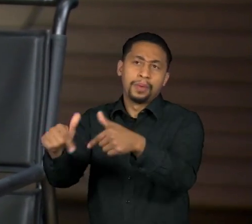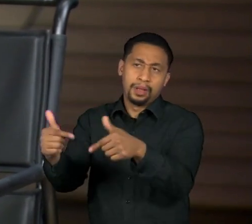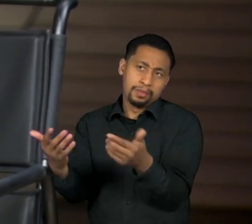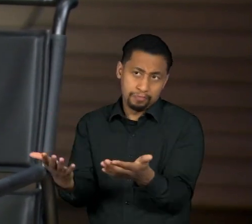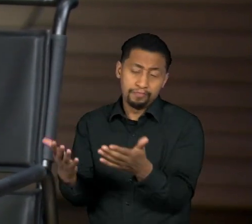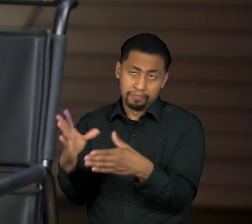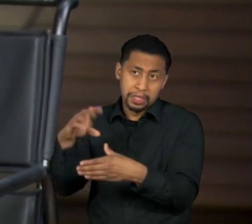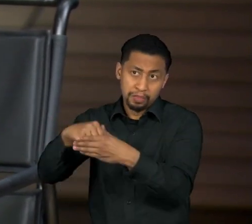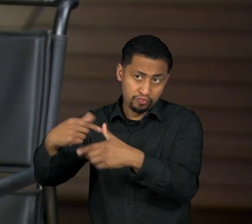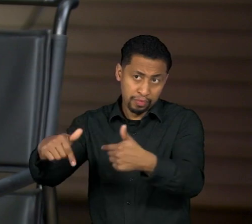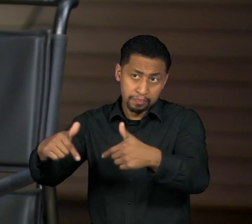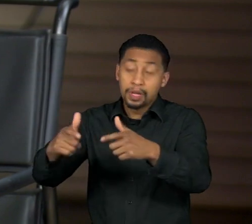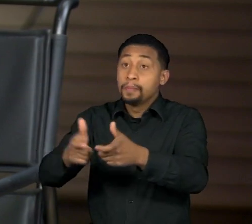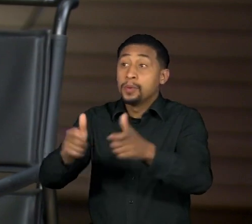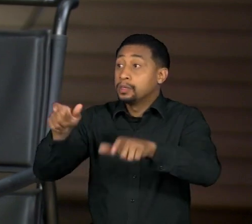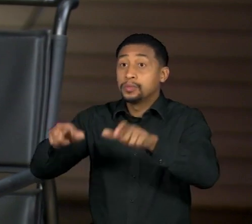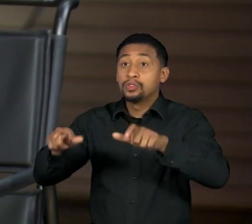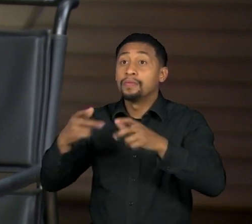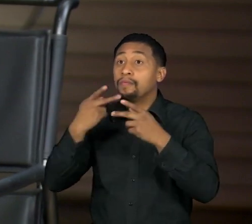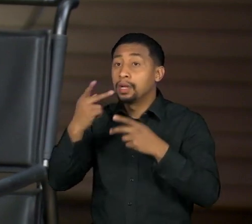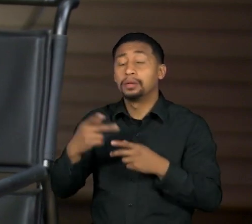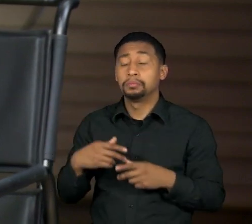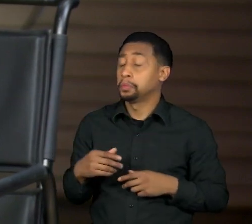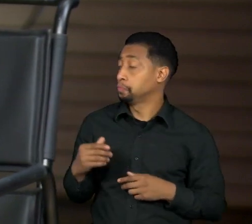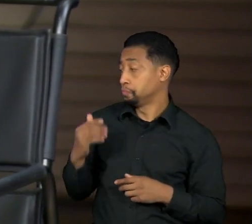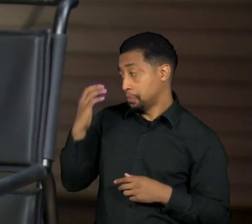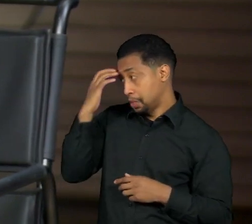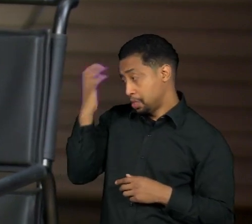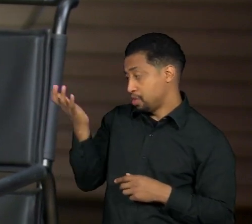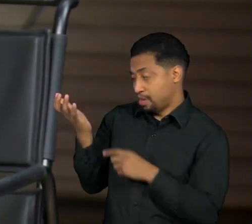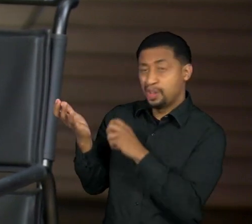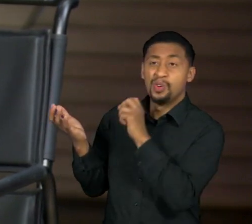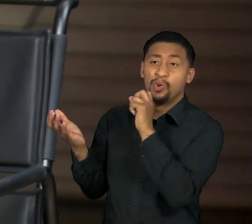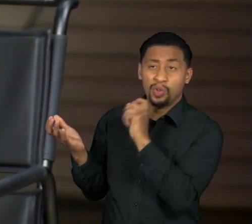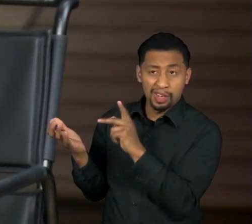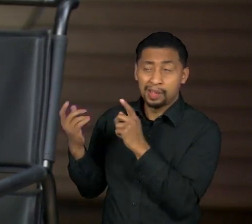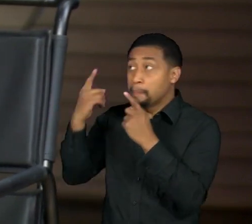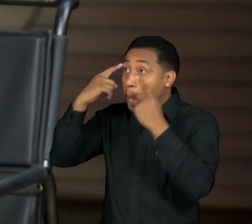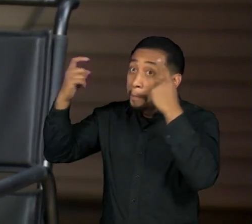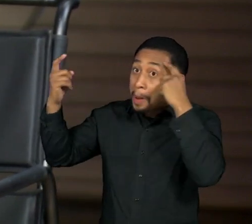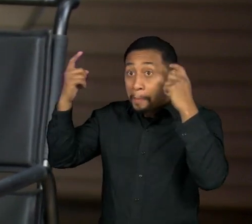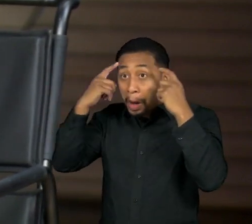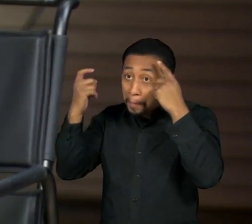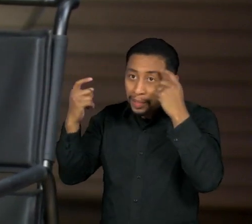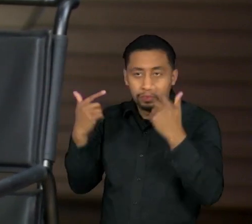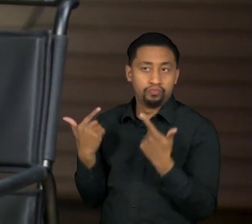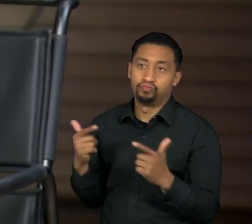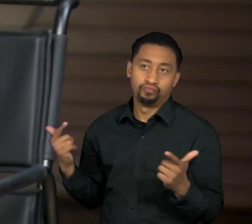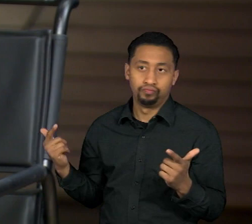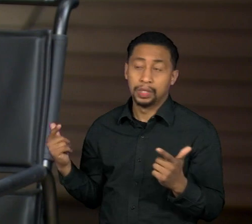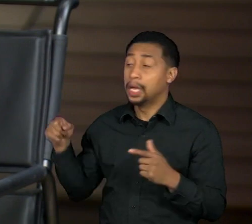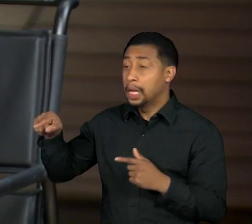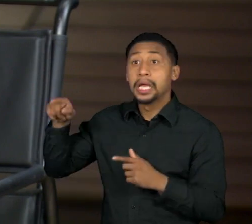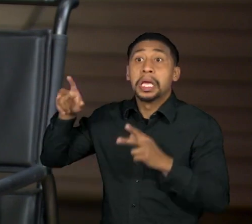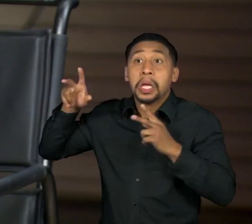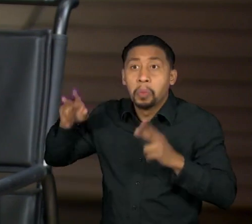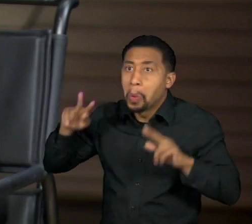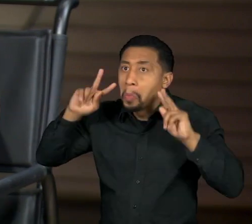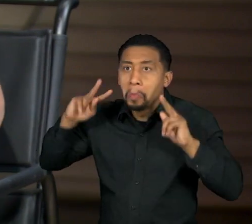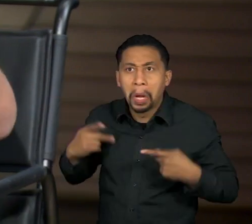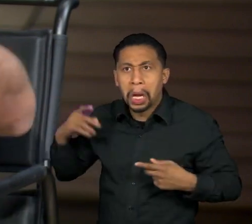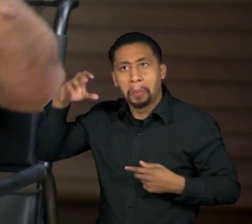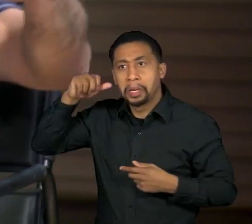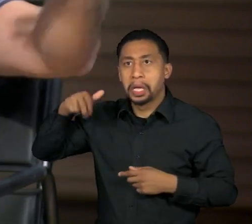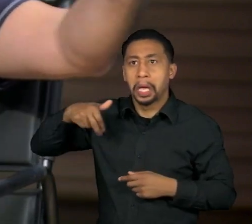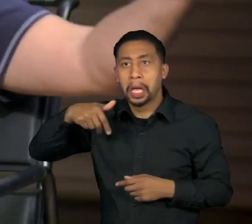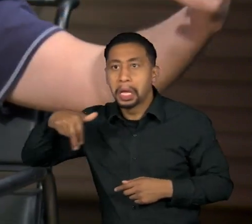que as pessoas sempre falam é: ok, a inteligência artificial não é criativa, a inteligência artificial não aprende como um ser humano a andar, a se